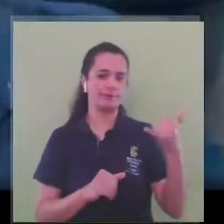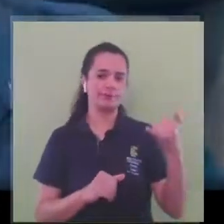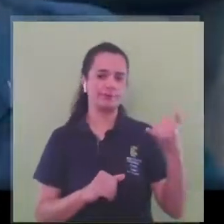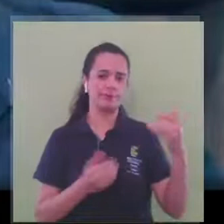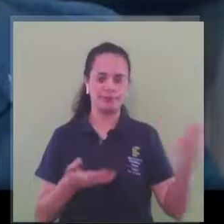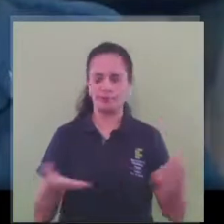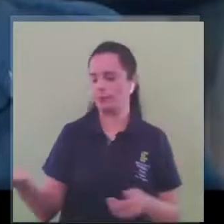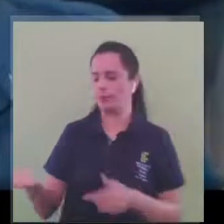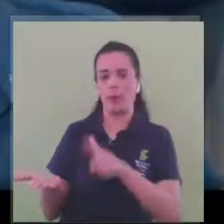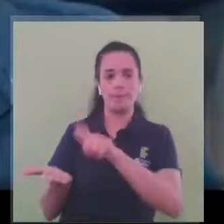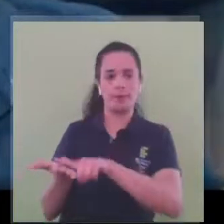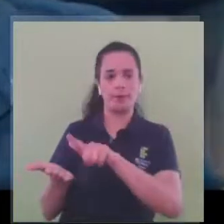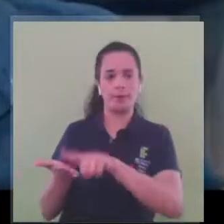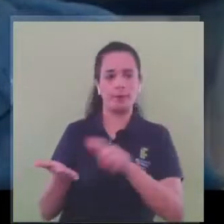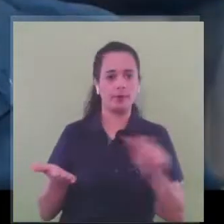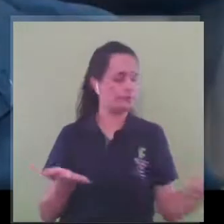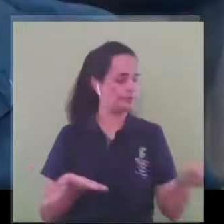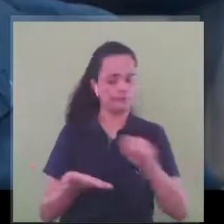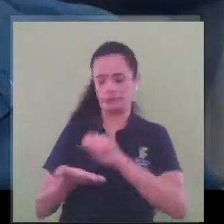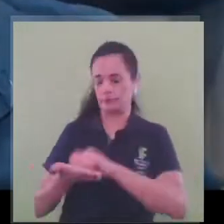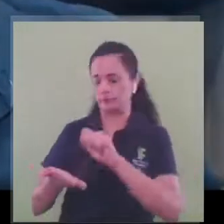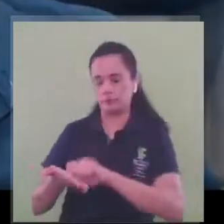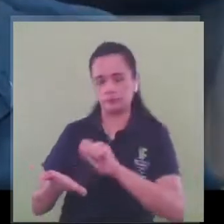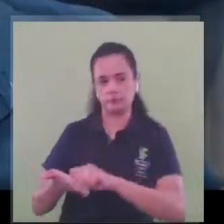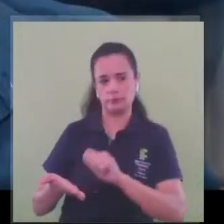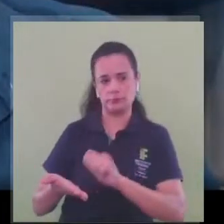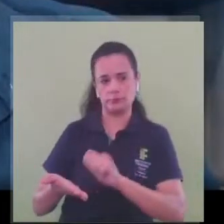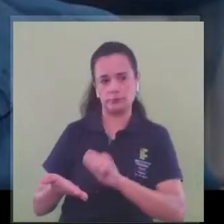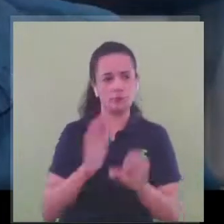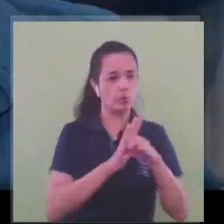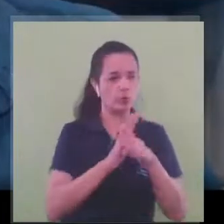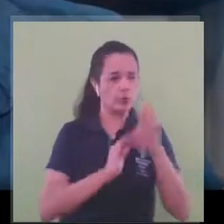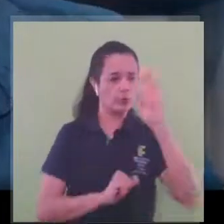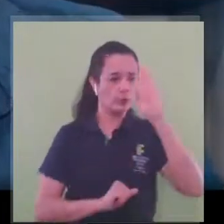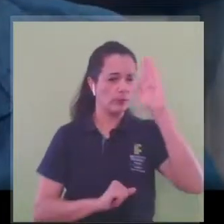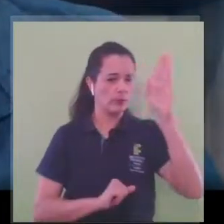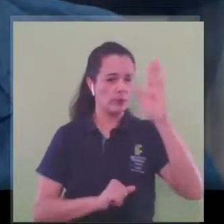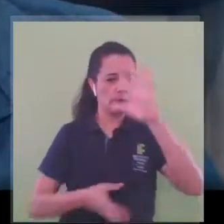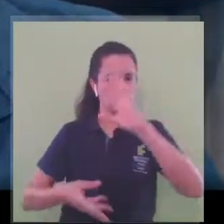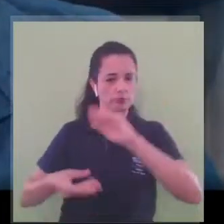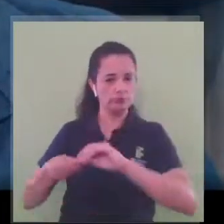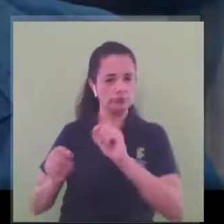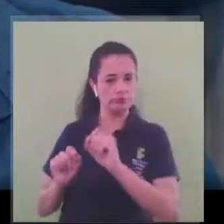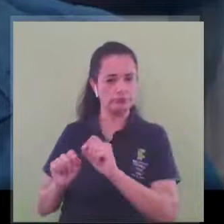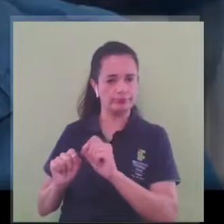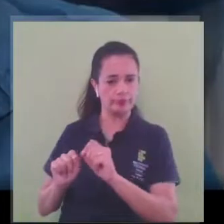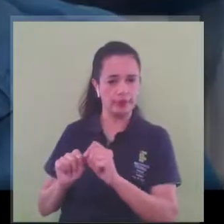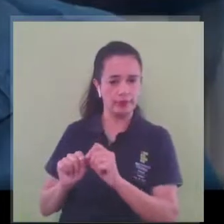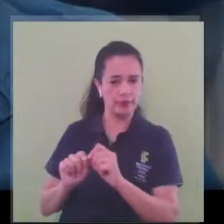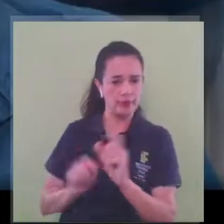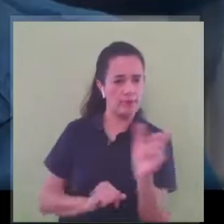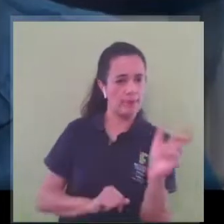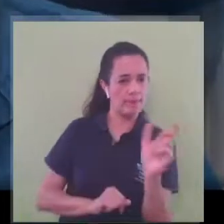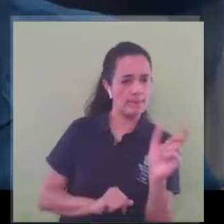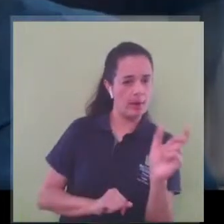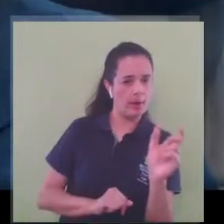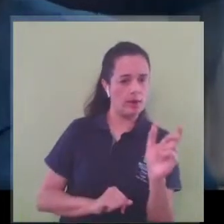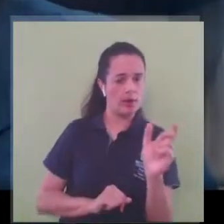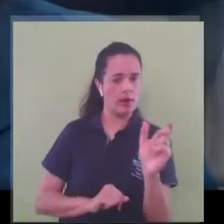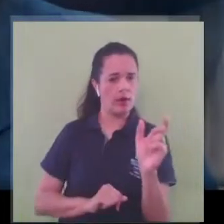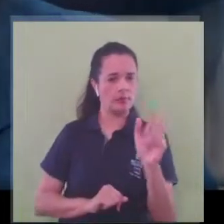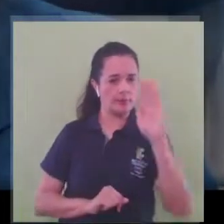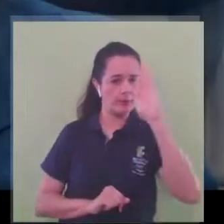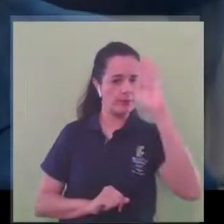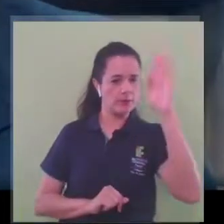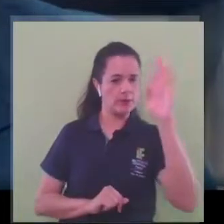do lado, e anotar os conceitos principais, fazer um resumo, pelo menos palavras-chave para se manter acordado. Essa é a